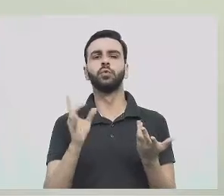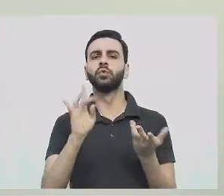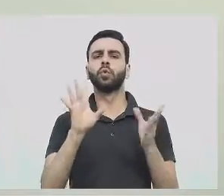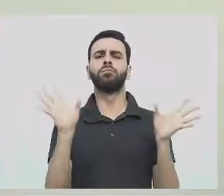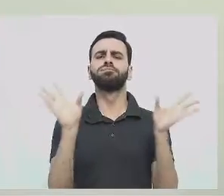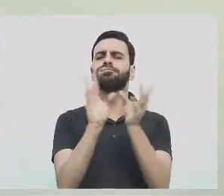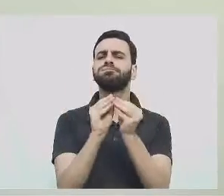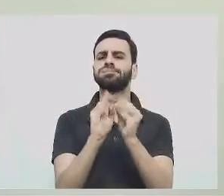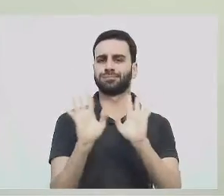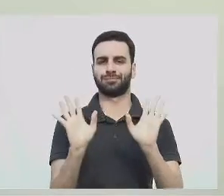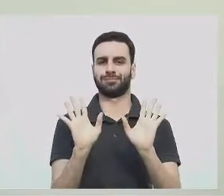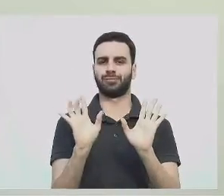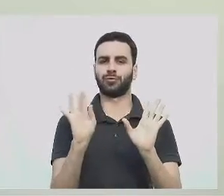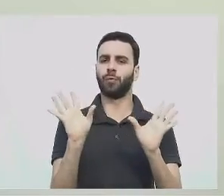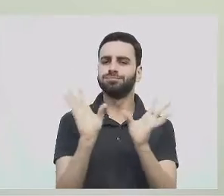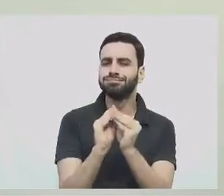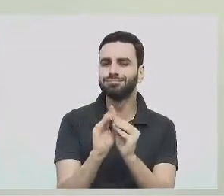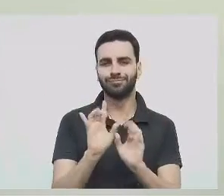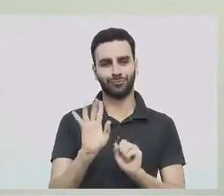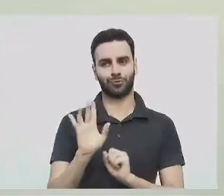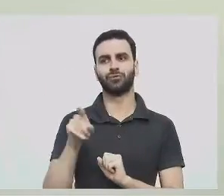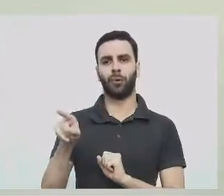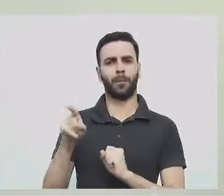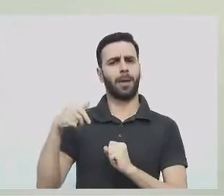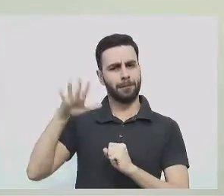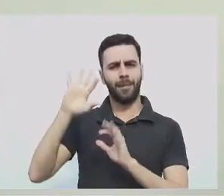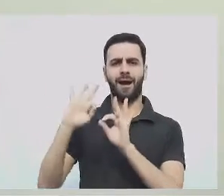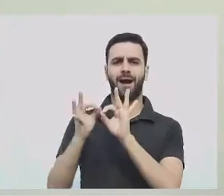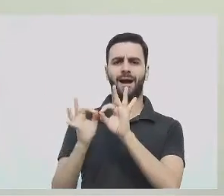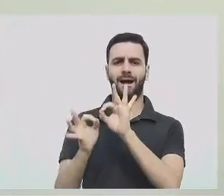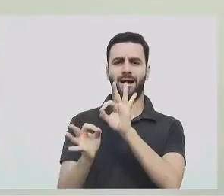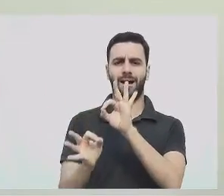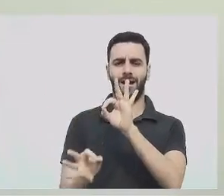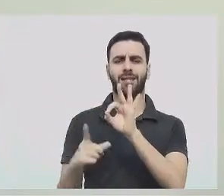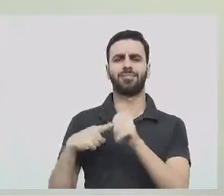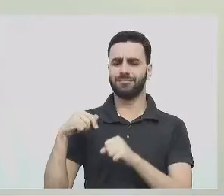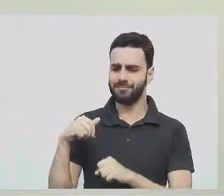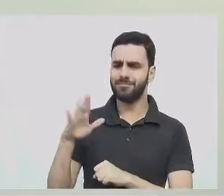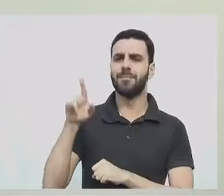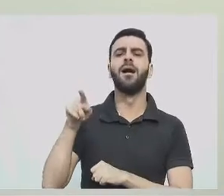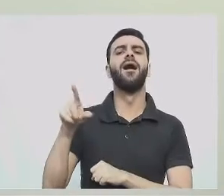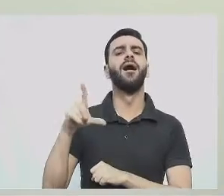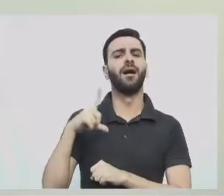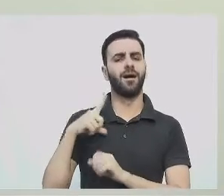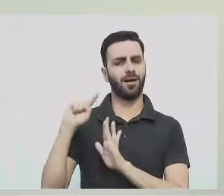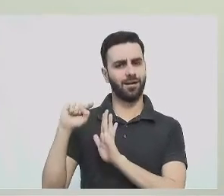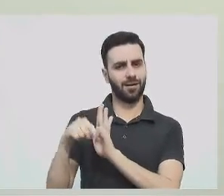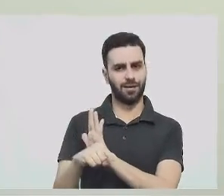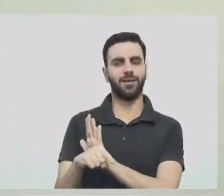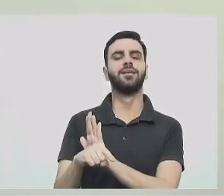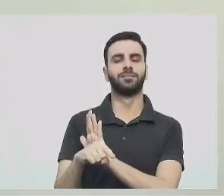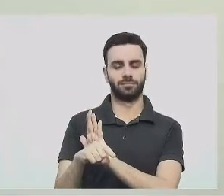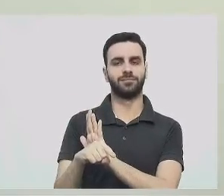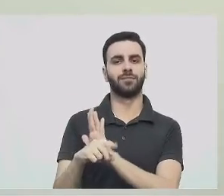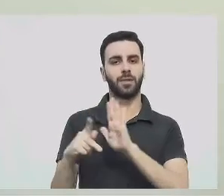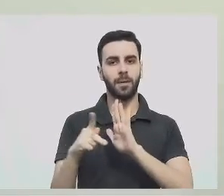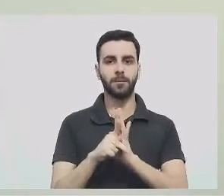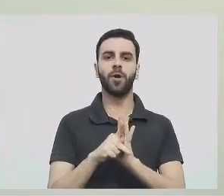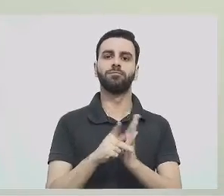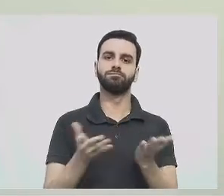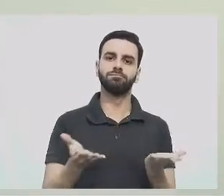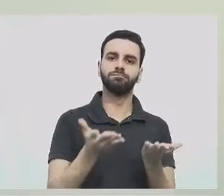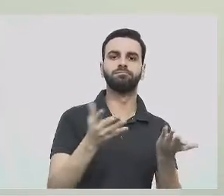apenas um dos destaques dessa instituição, a pontinha do iceberg dessa instituição na